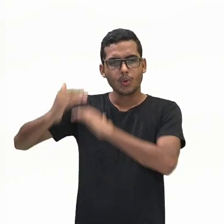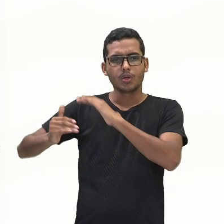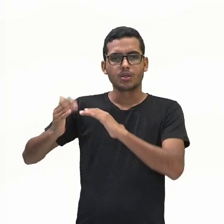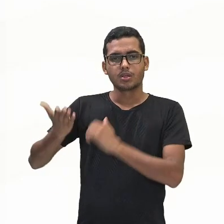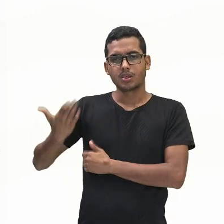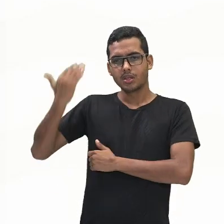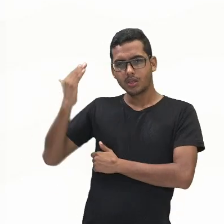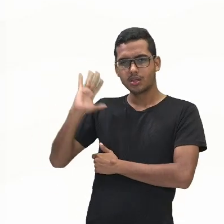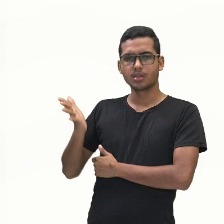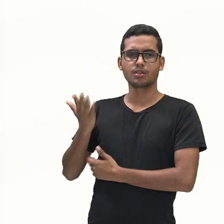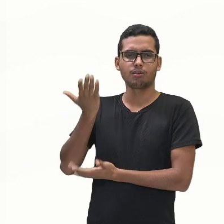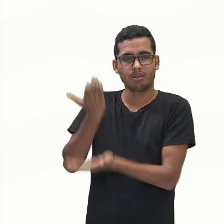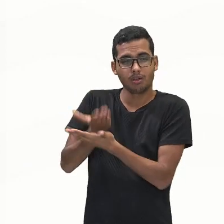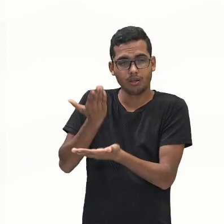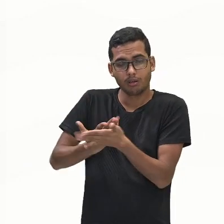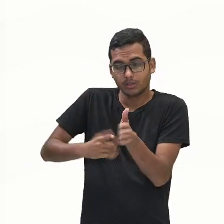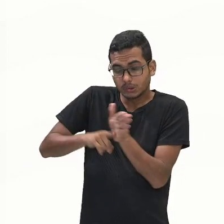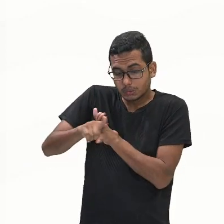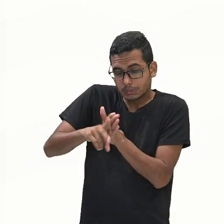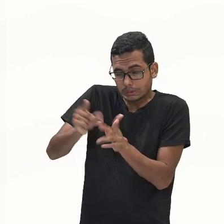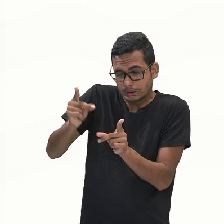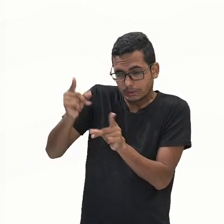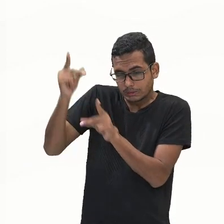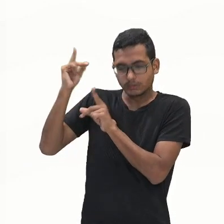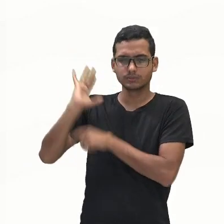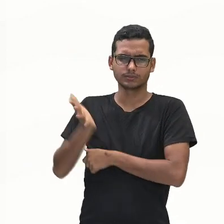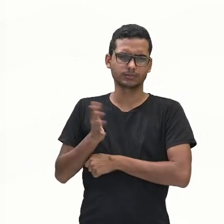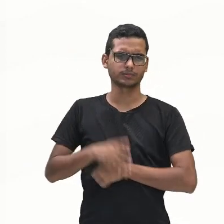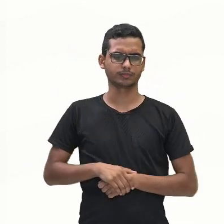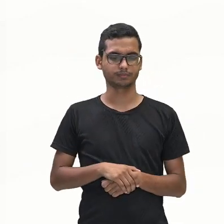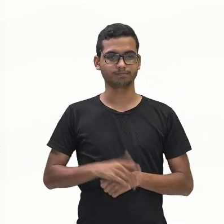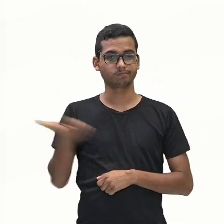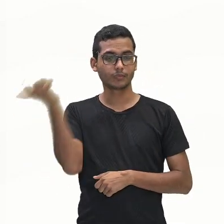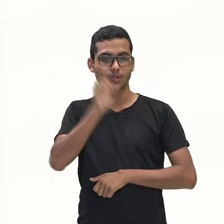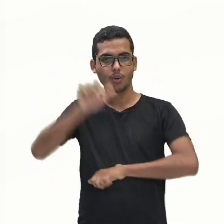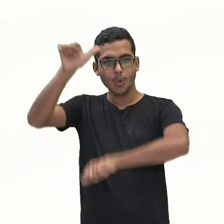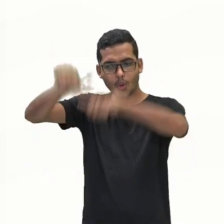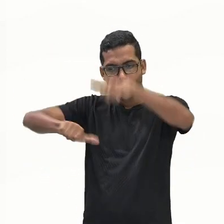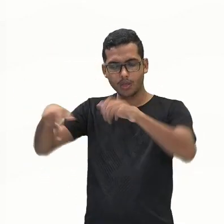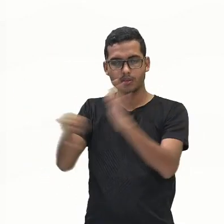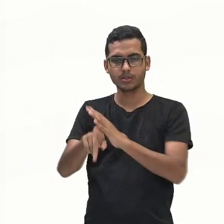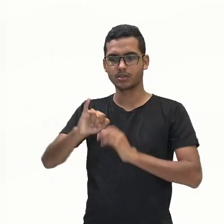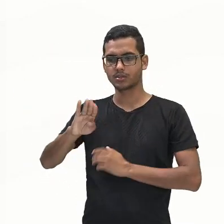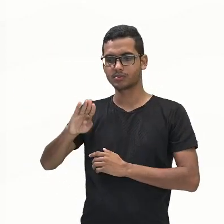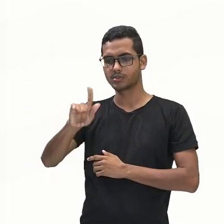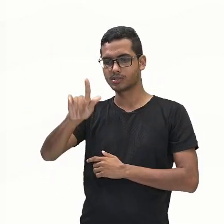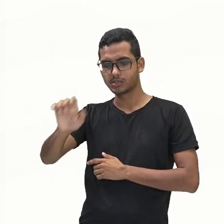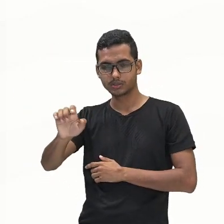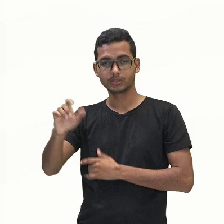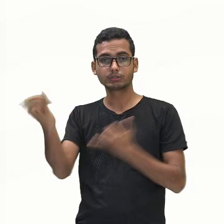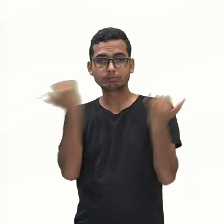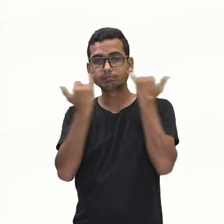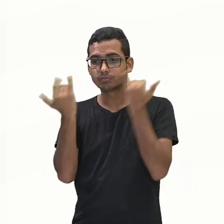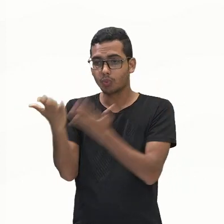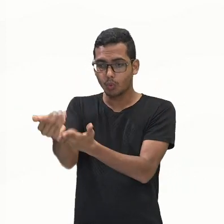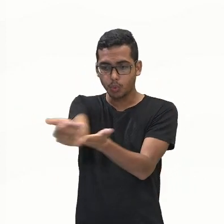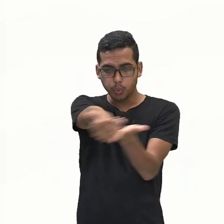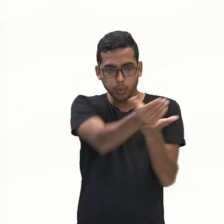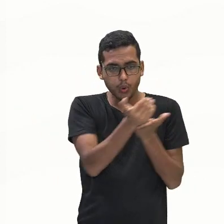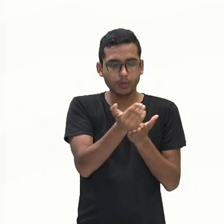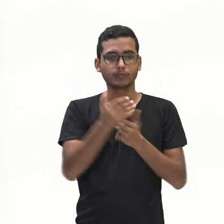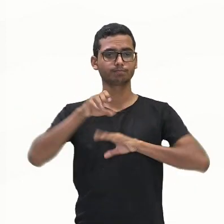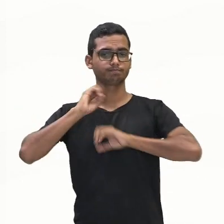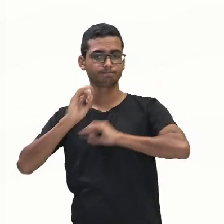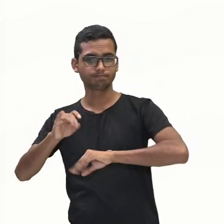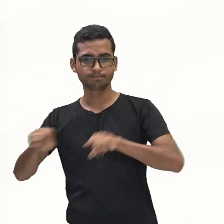aqui exaustivamente estudados, né? Então, a gente analisa aí, por exemplo, o IBGE, ele faz todo o levantamento de